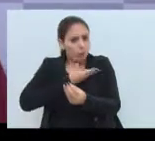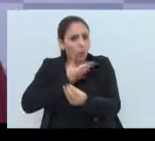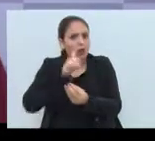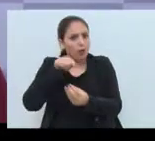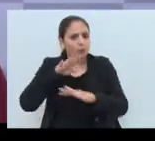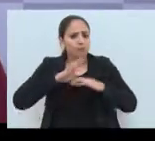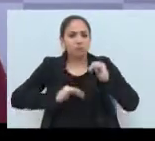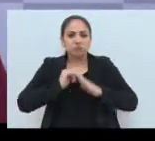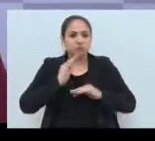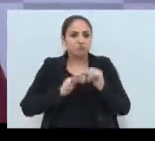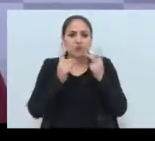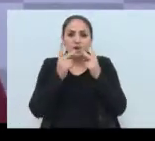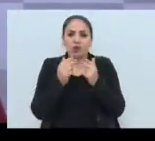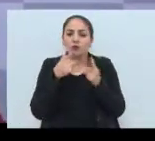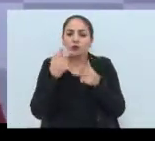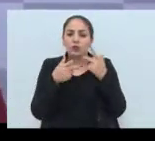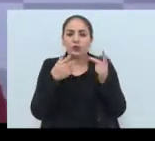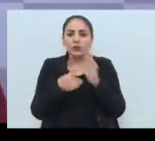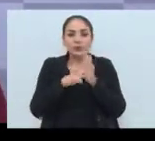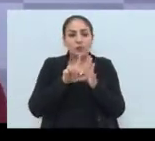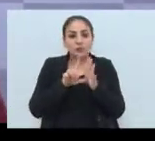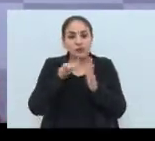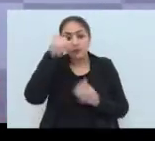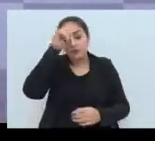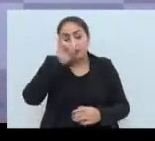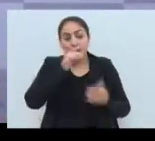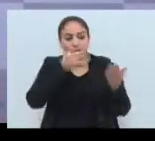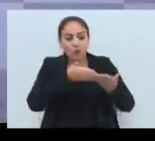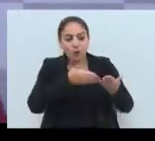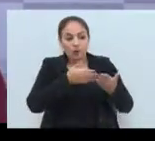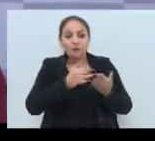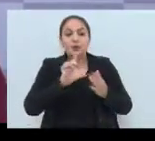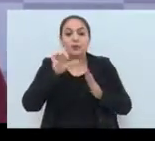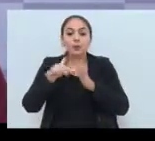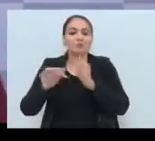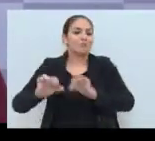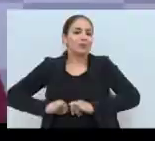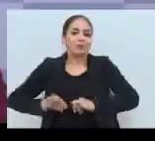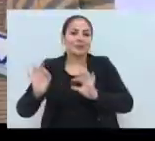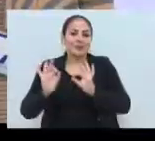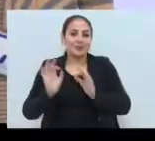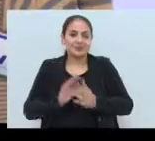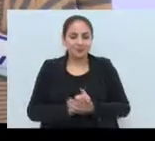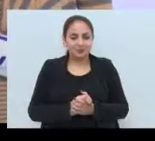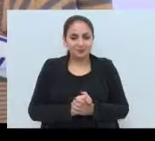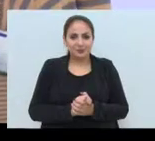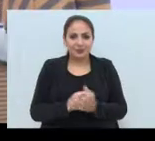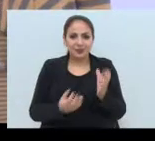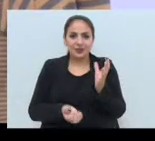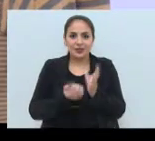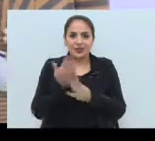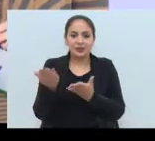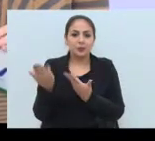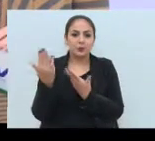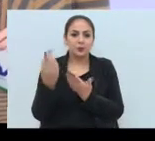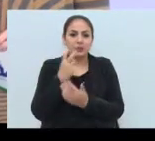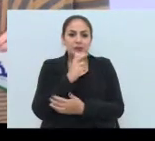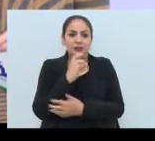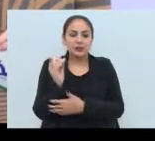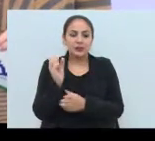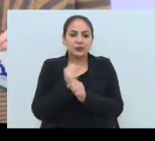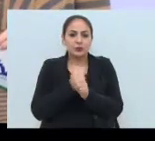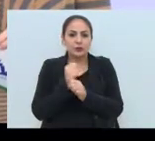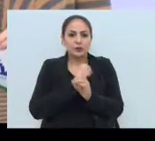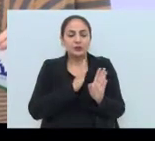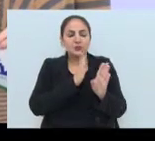boa, é prática e, como eu disse antes, é prevenir agora para não sofrermos depois. Construída em homenagem aos